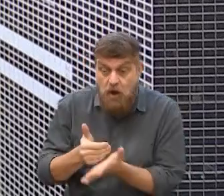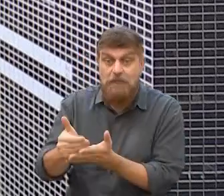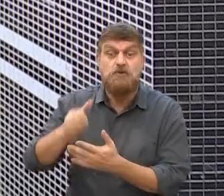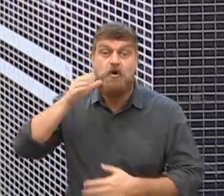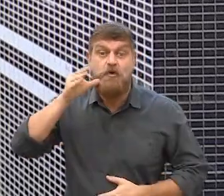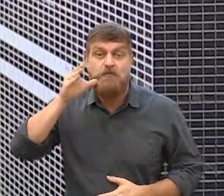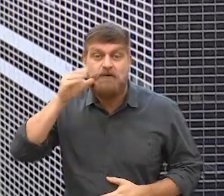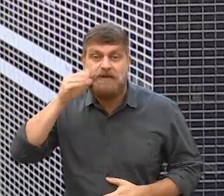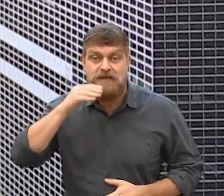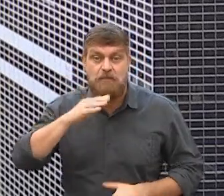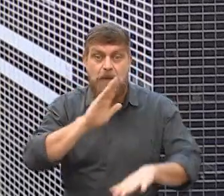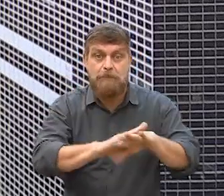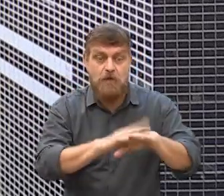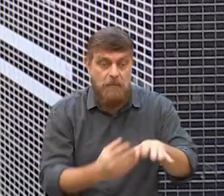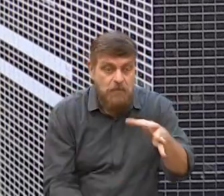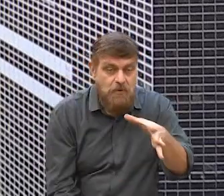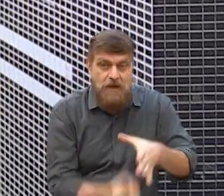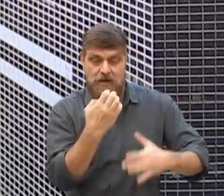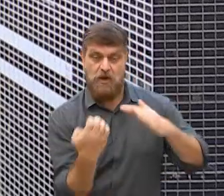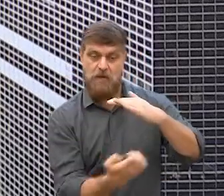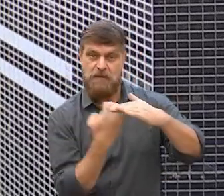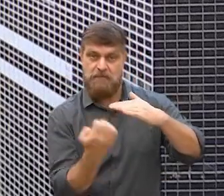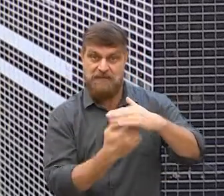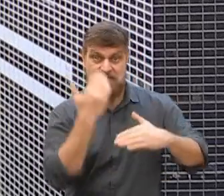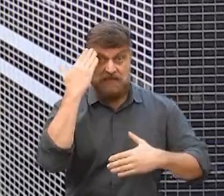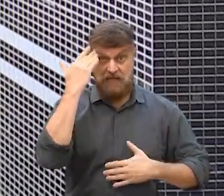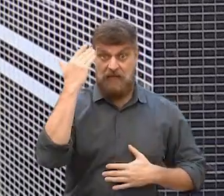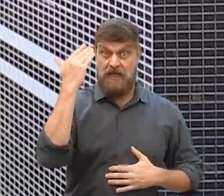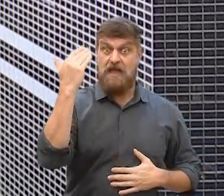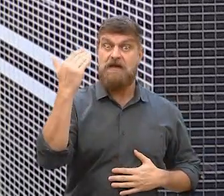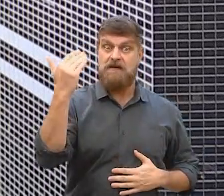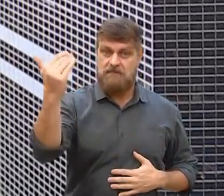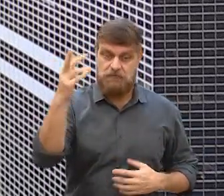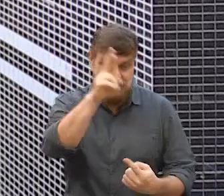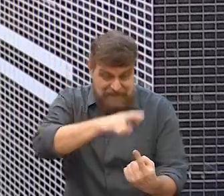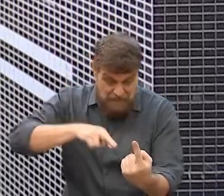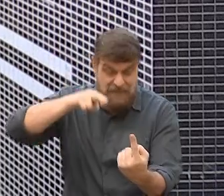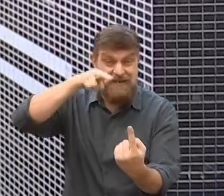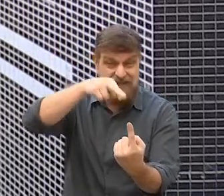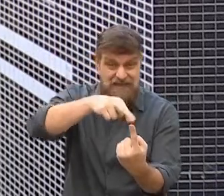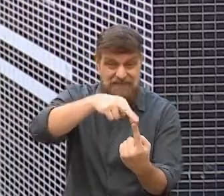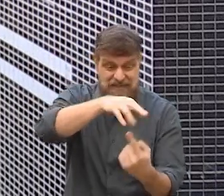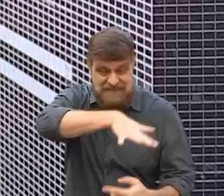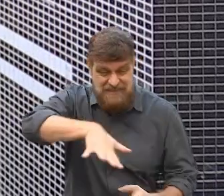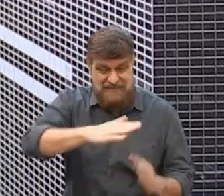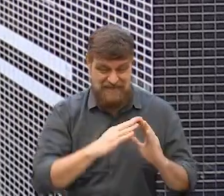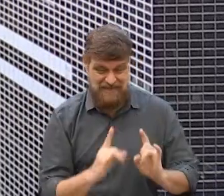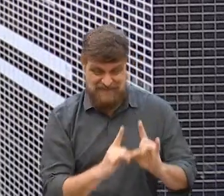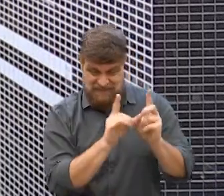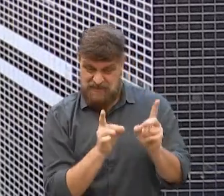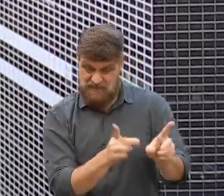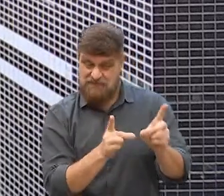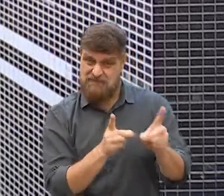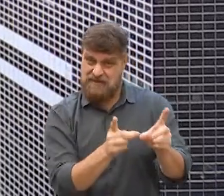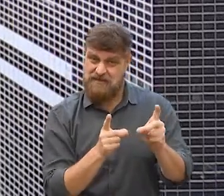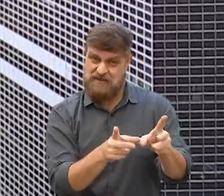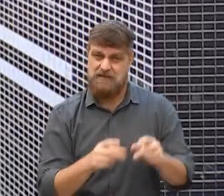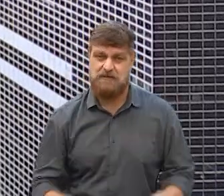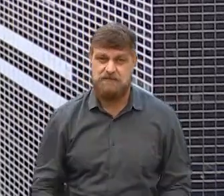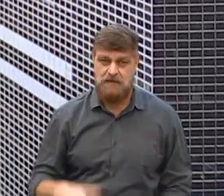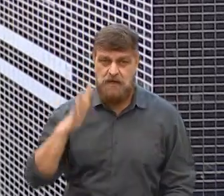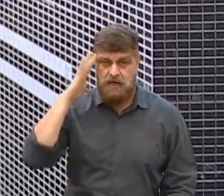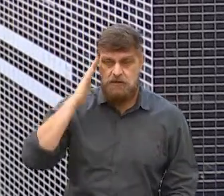correu atrás de tudo, ela sempre foi uma corretora diferenciada, assim, muito acima da média, né, do normal. E aí eu fiquei